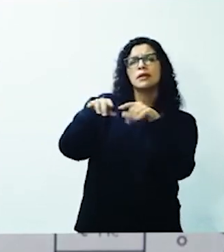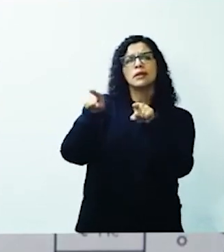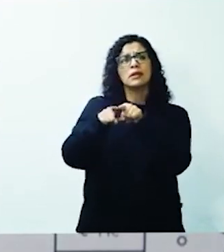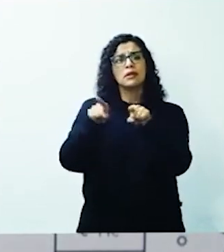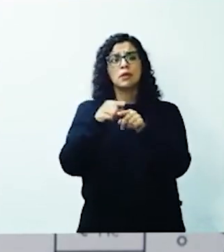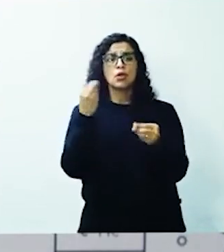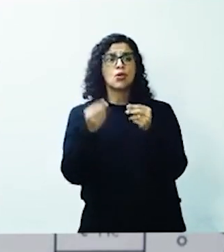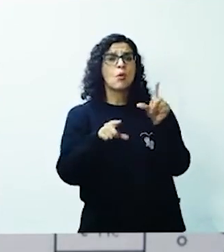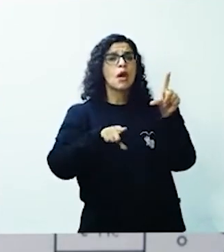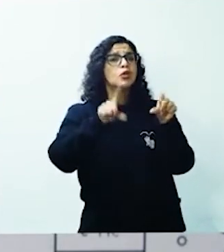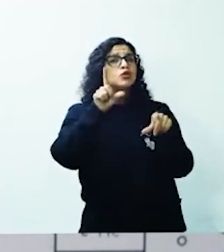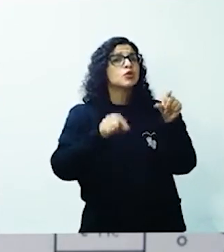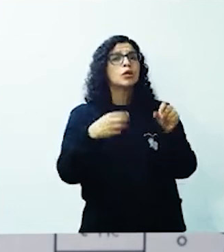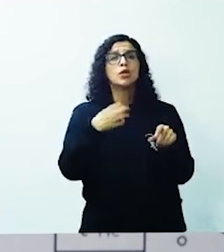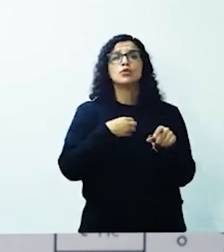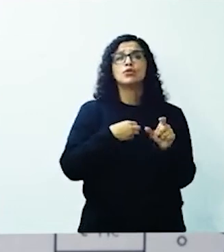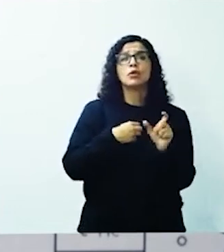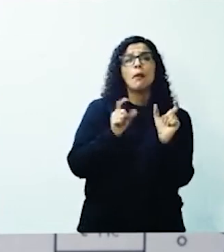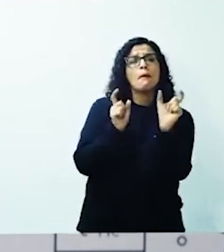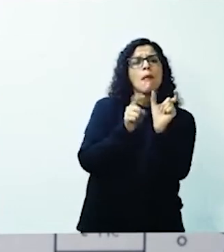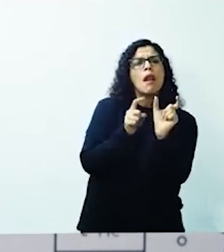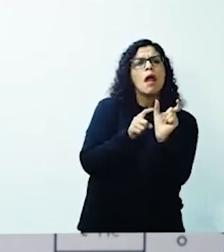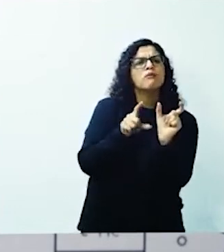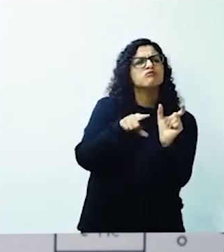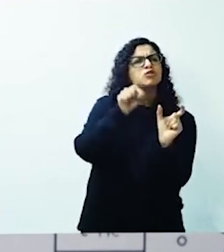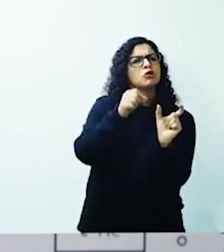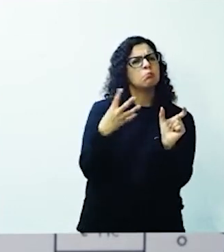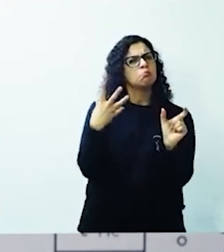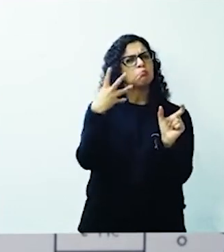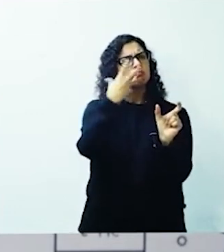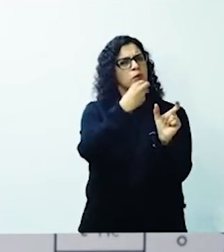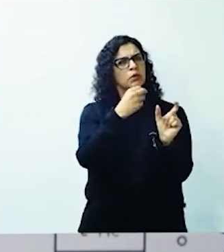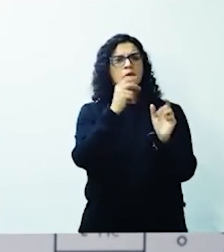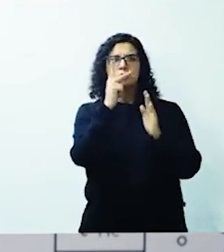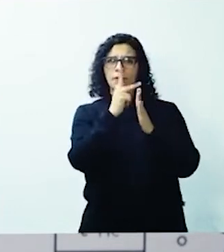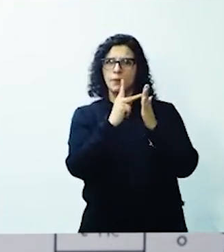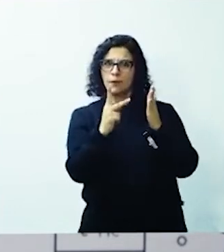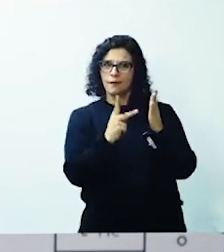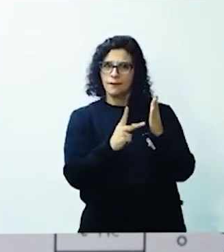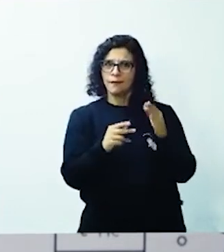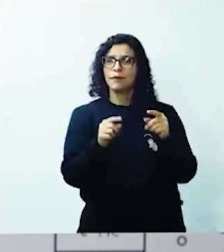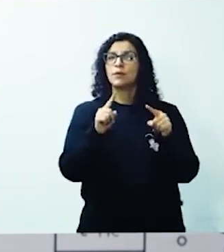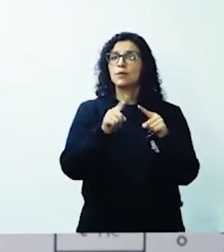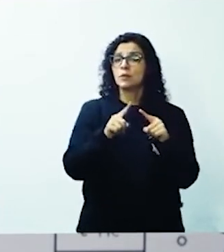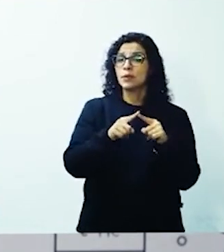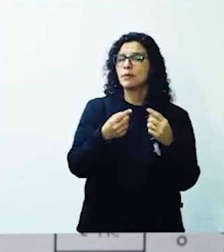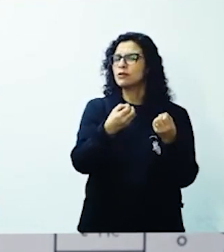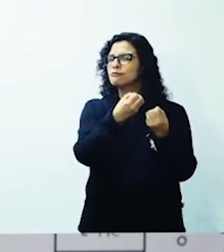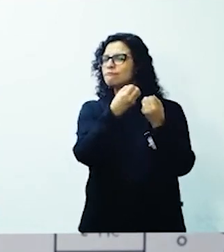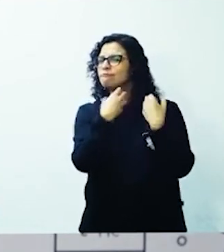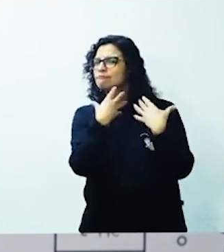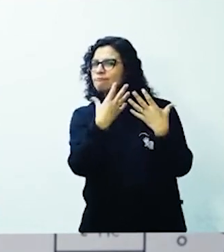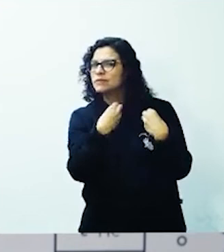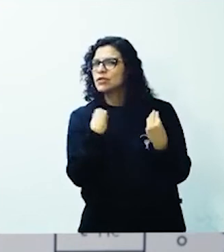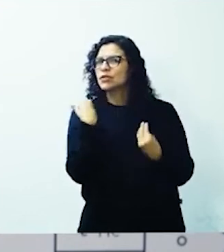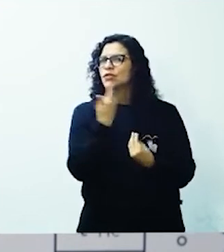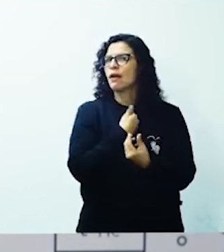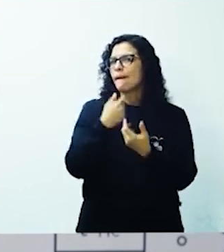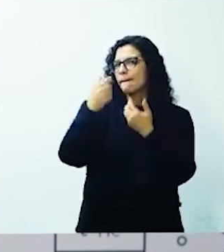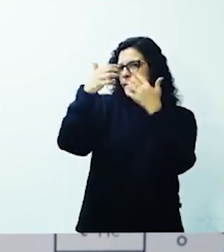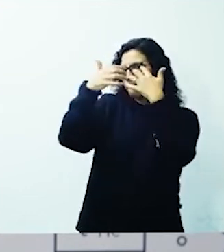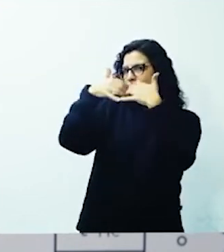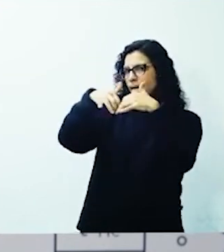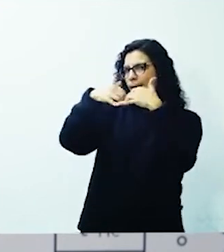utilização, a escolha das belíssimas palavras do nosso poeta para nos fazer